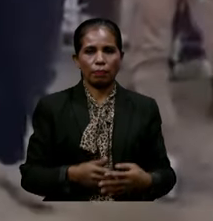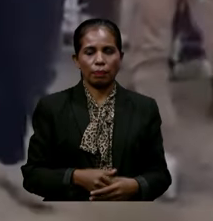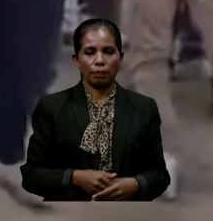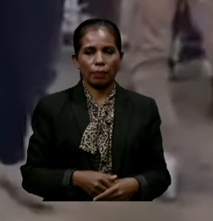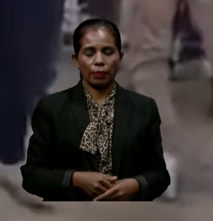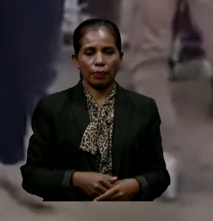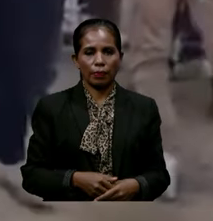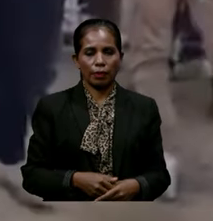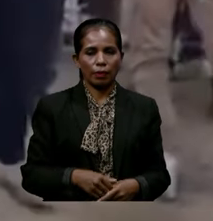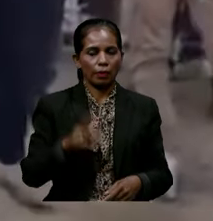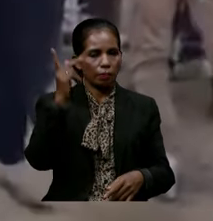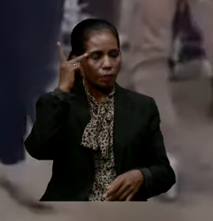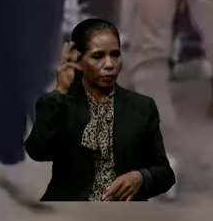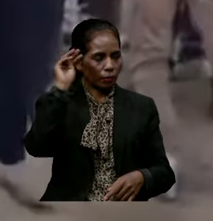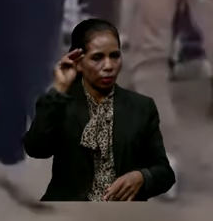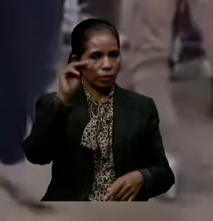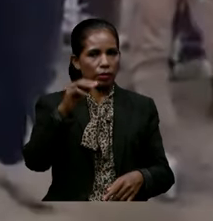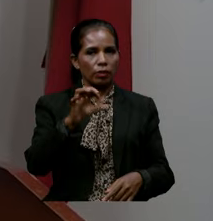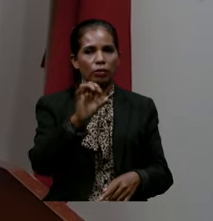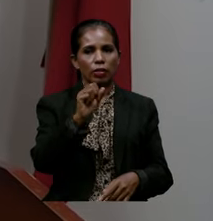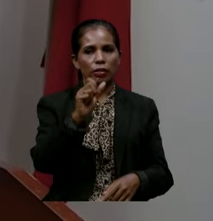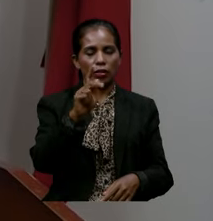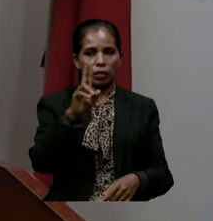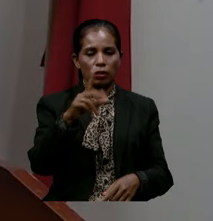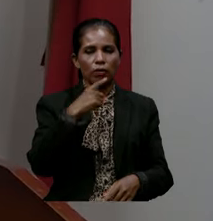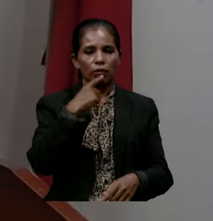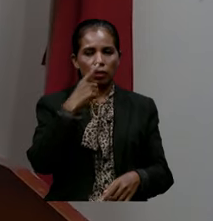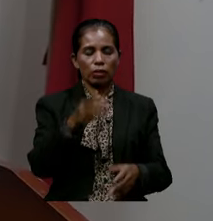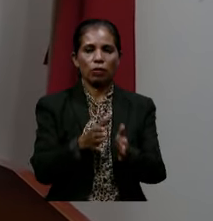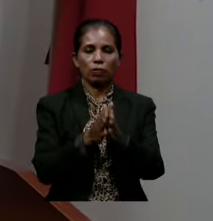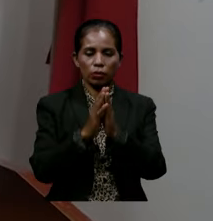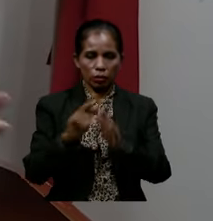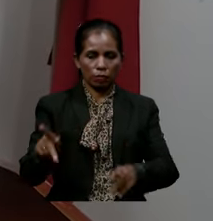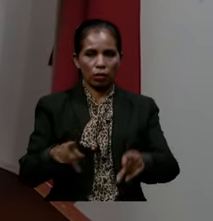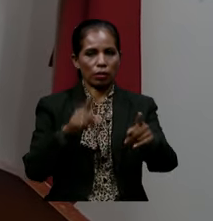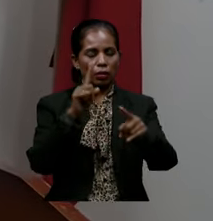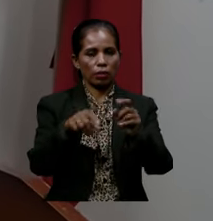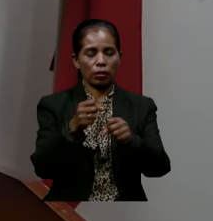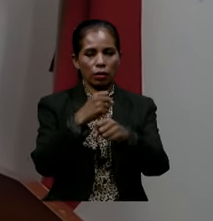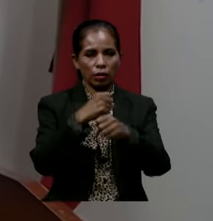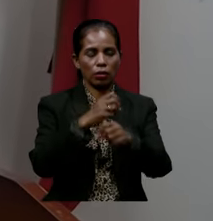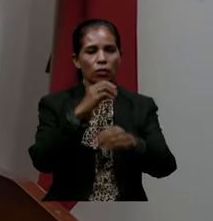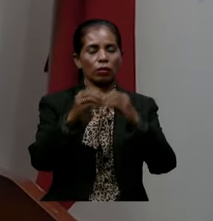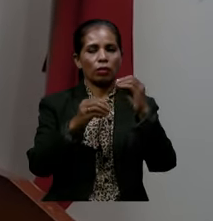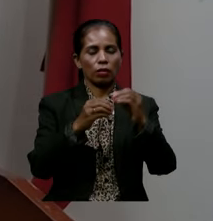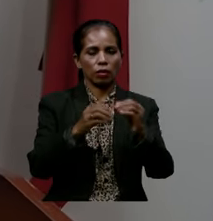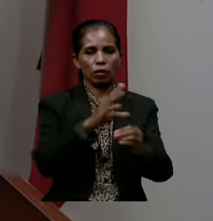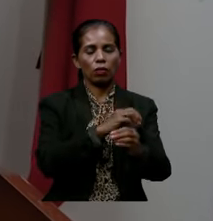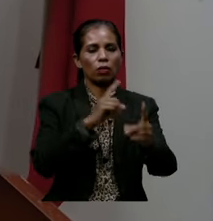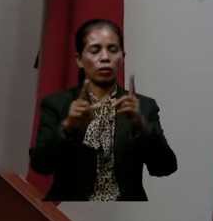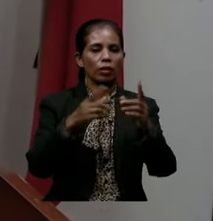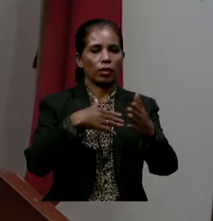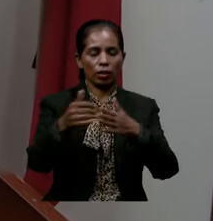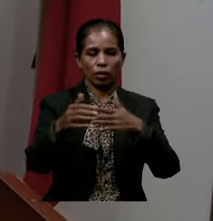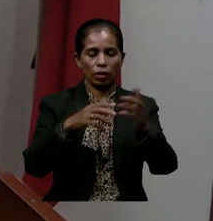O questão é primeiro-ministro interino Francisco Calbo Adilai, uso público a tu labele halo especulação no interpreta arbiru